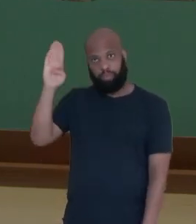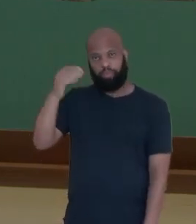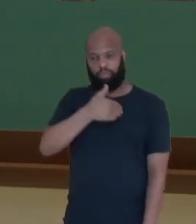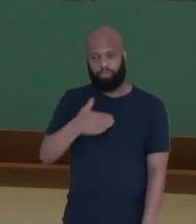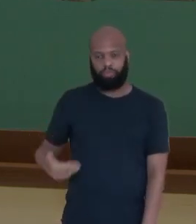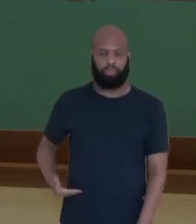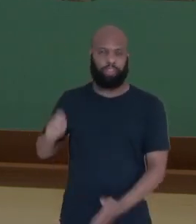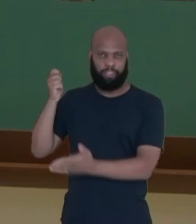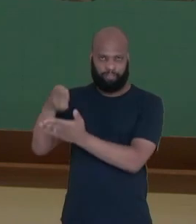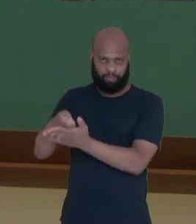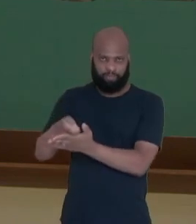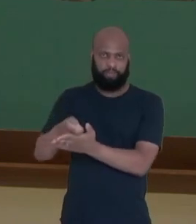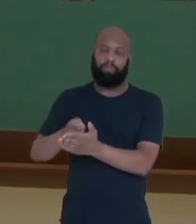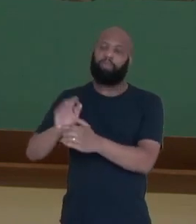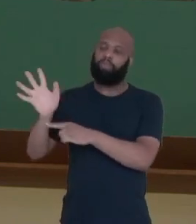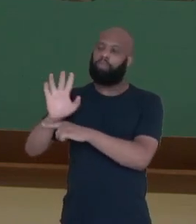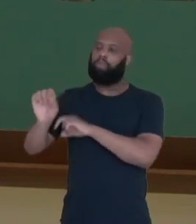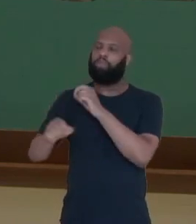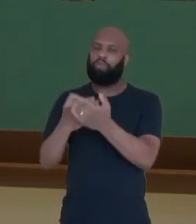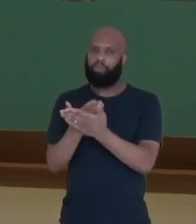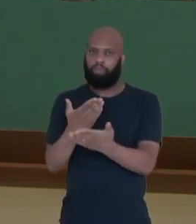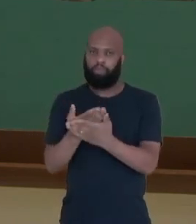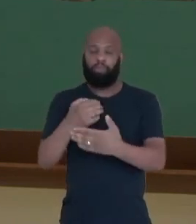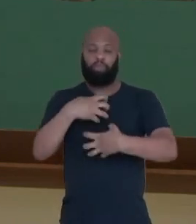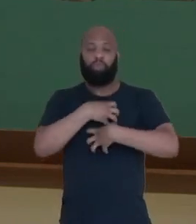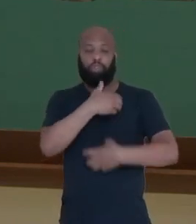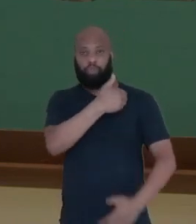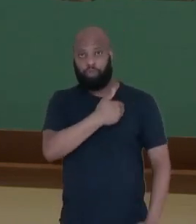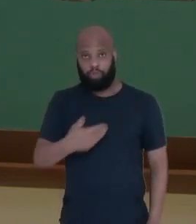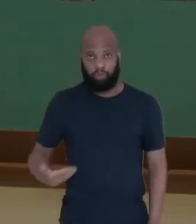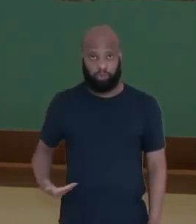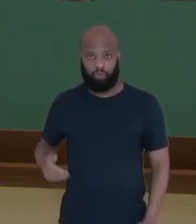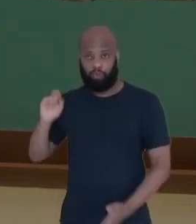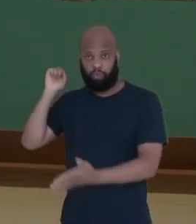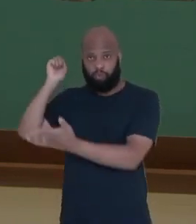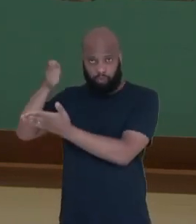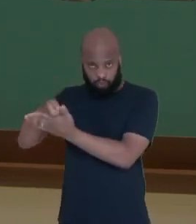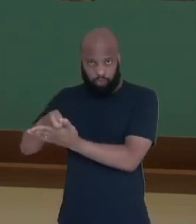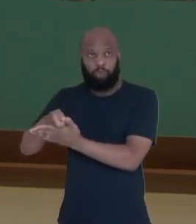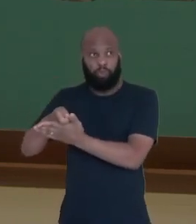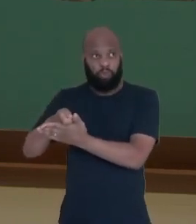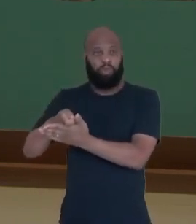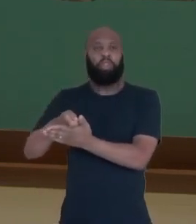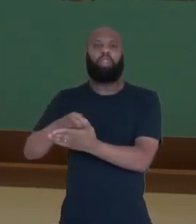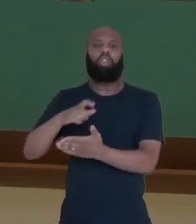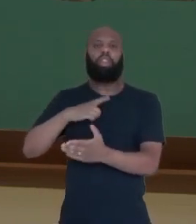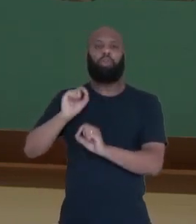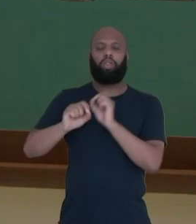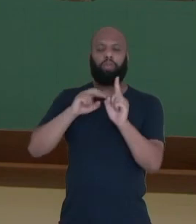governos totalitários. Então, neste vídeo, nós falamos sobre o totalitarismo na